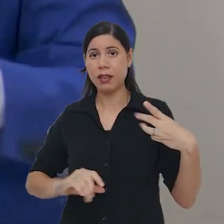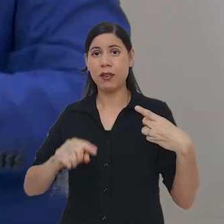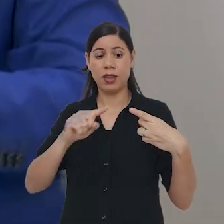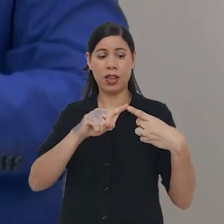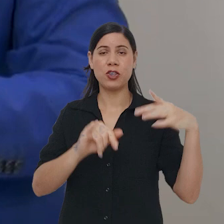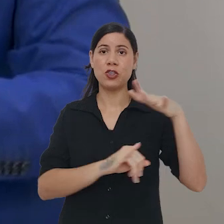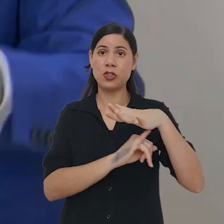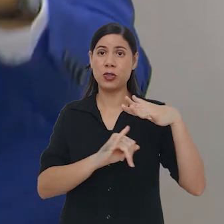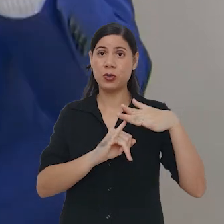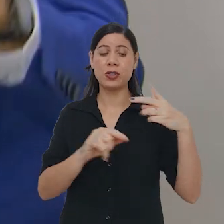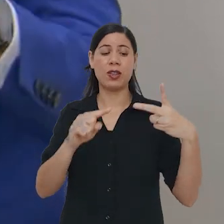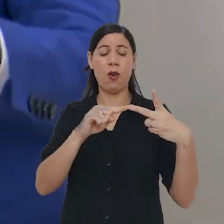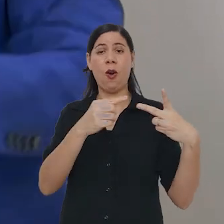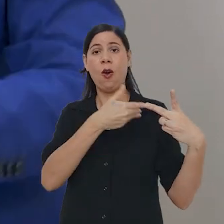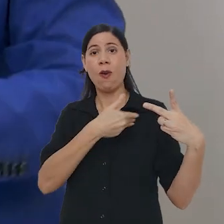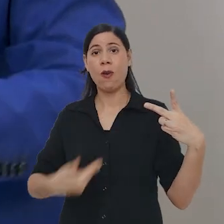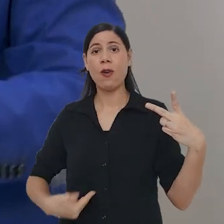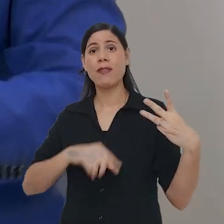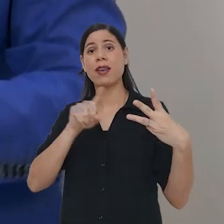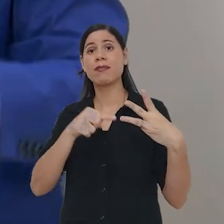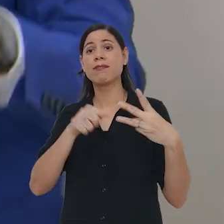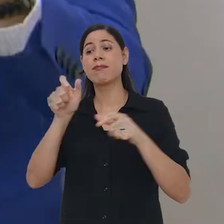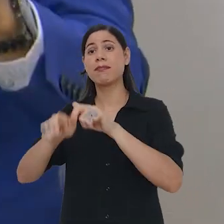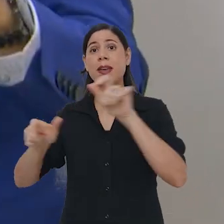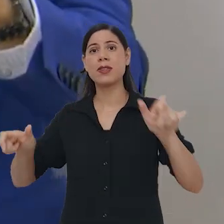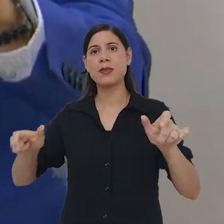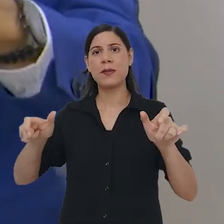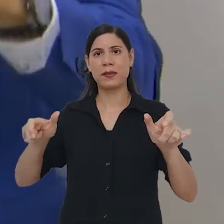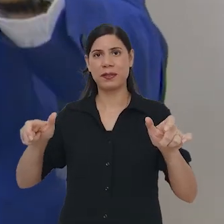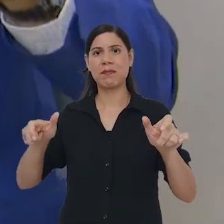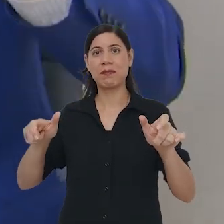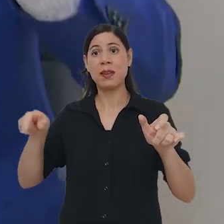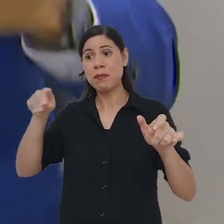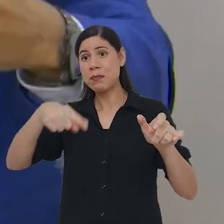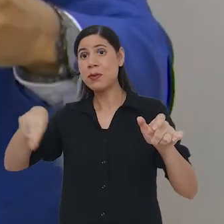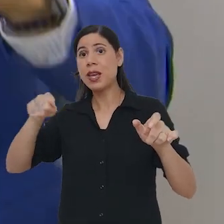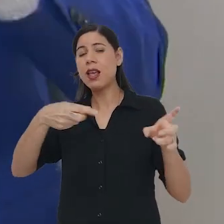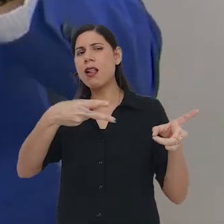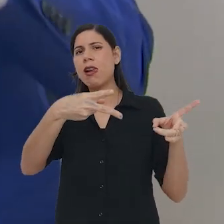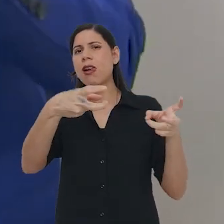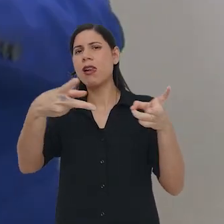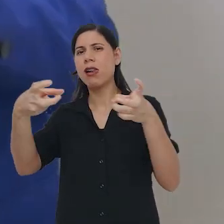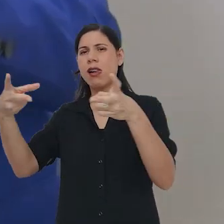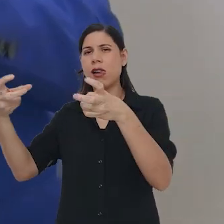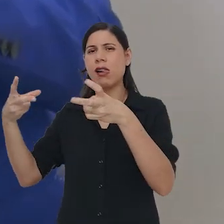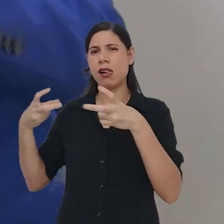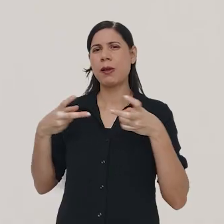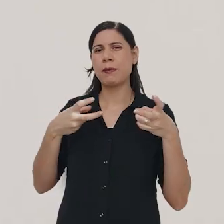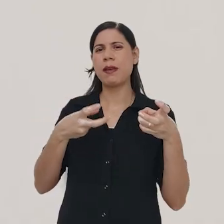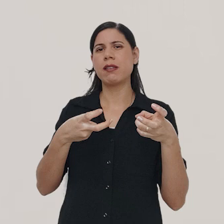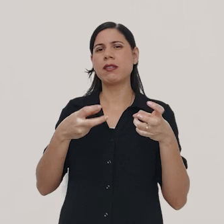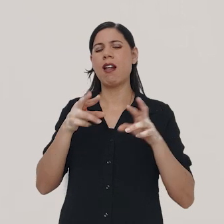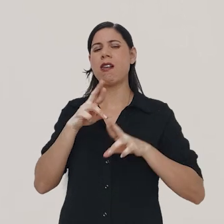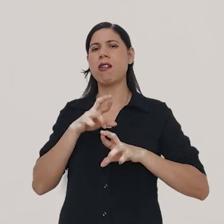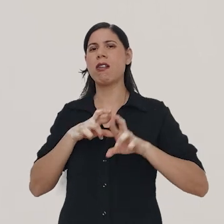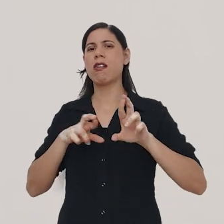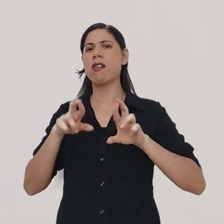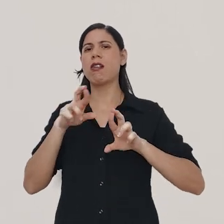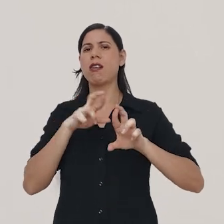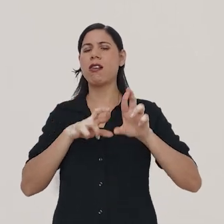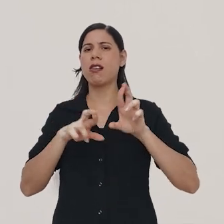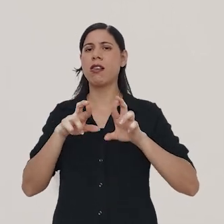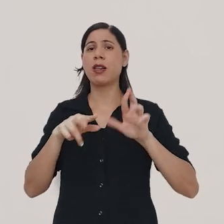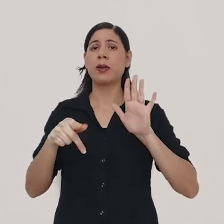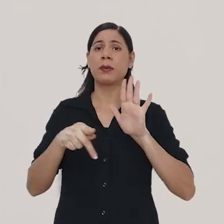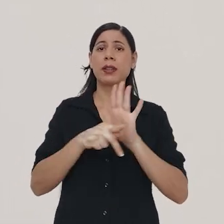próprio cidadão. É o chamado controle popular. Porque o cidadão, muitas das vezes, ele detecta, está ali